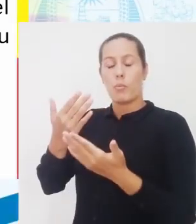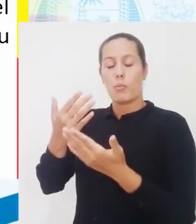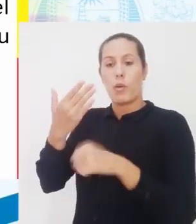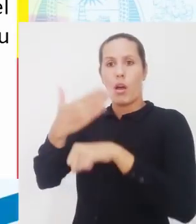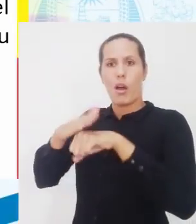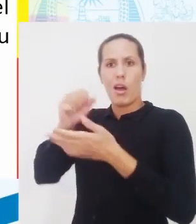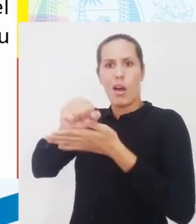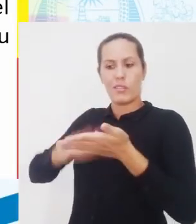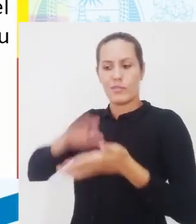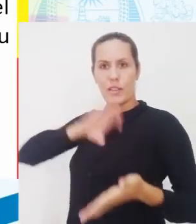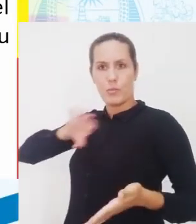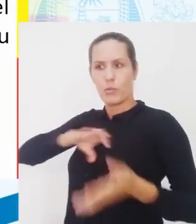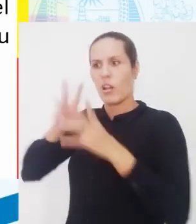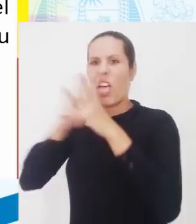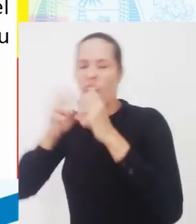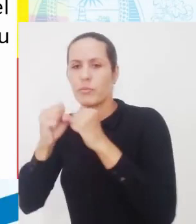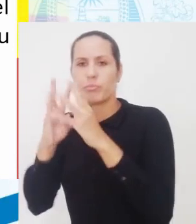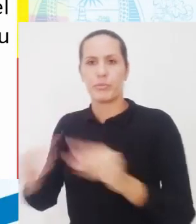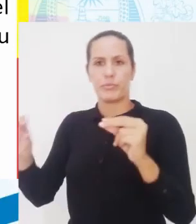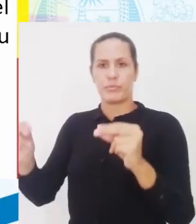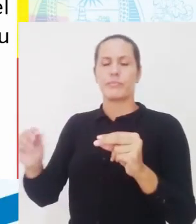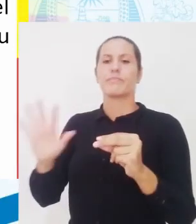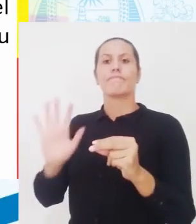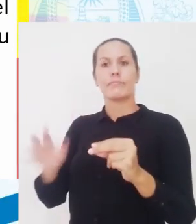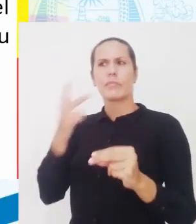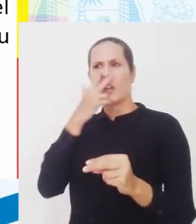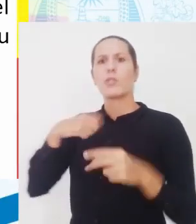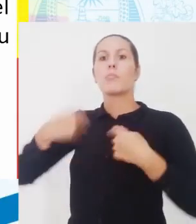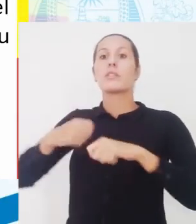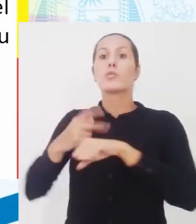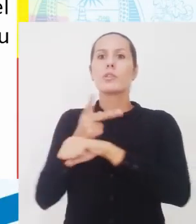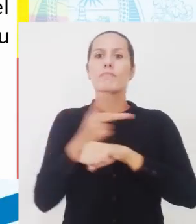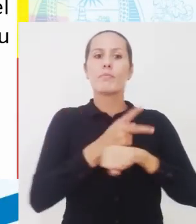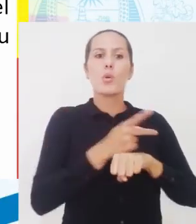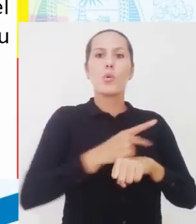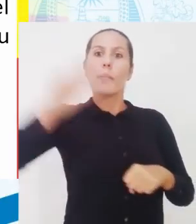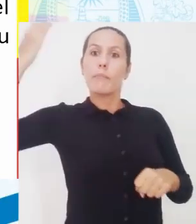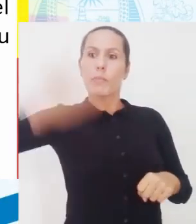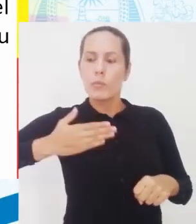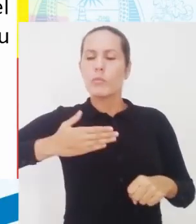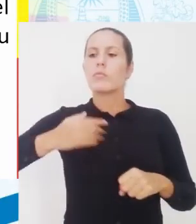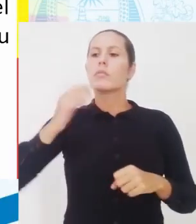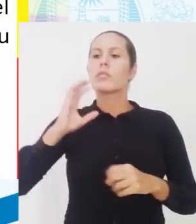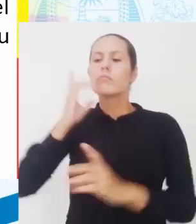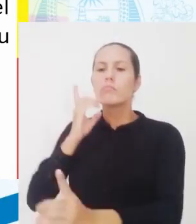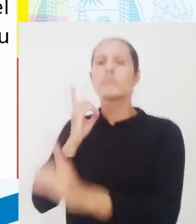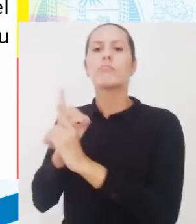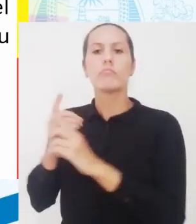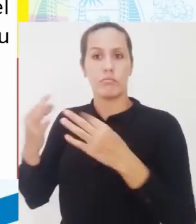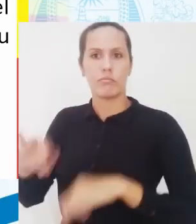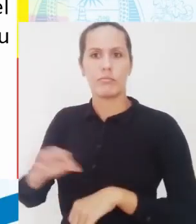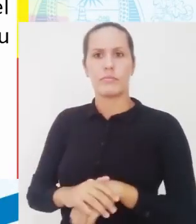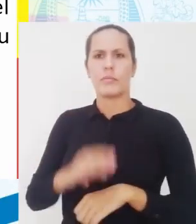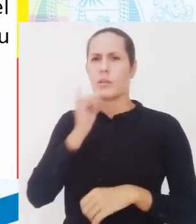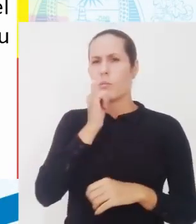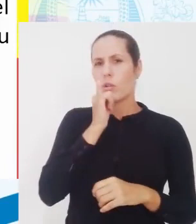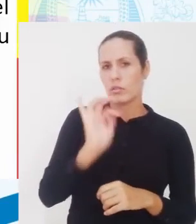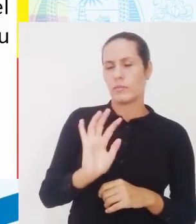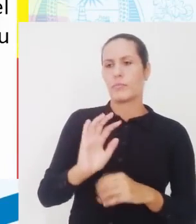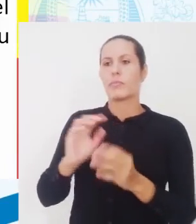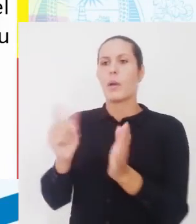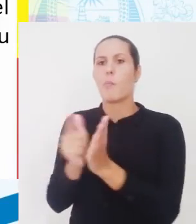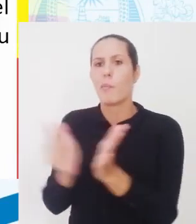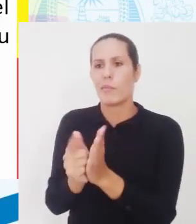que imaginar agora que você é um detetive e que você suspeita que seu cachorro devorou o seu exercício de